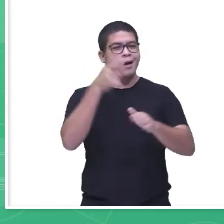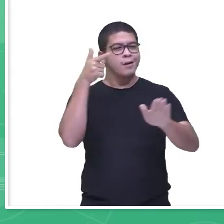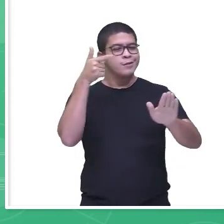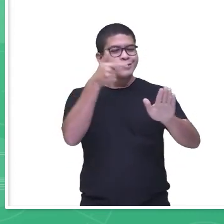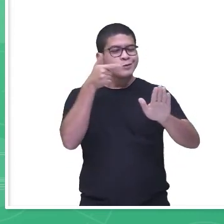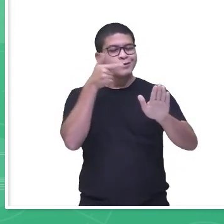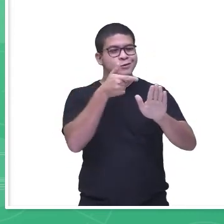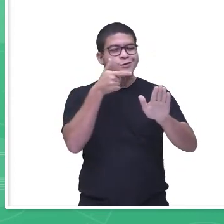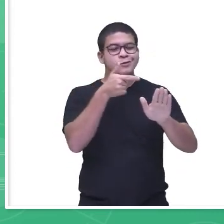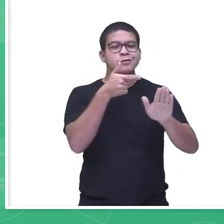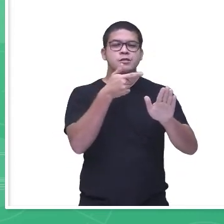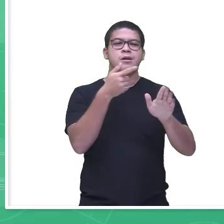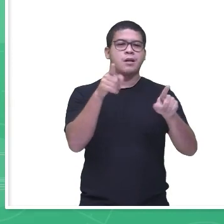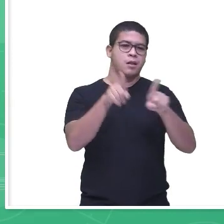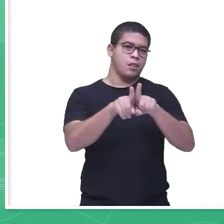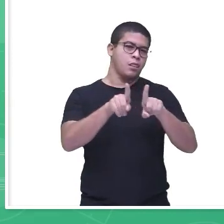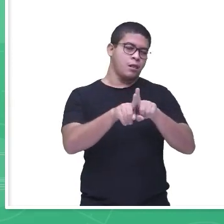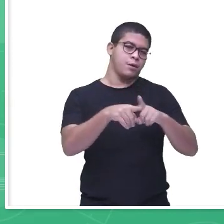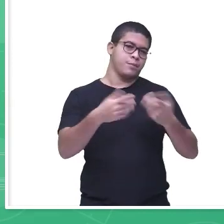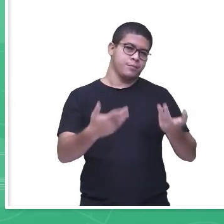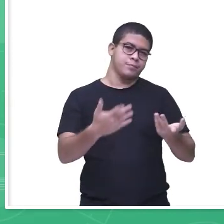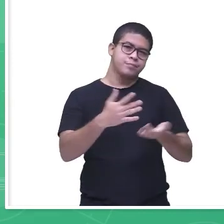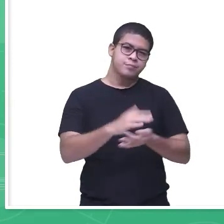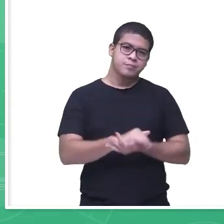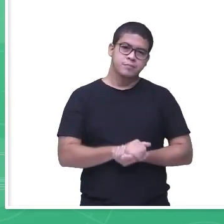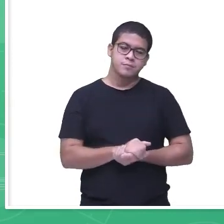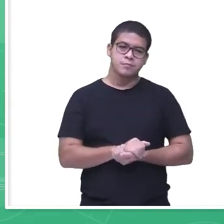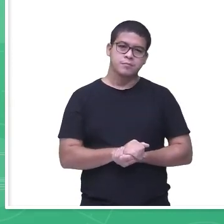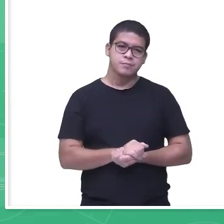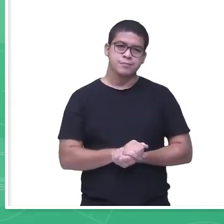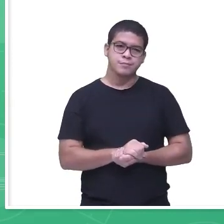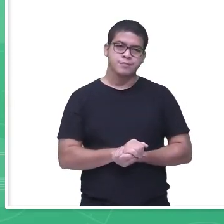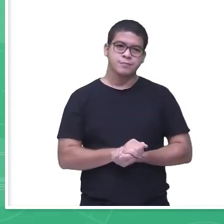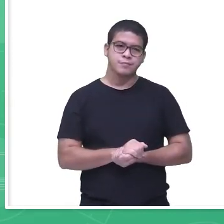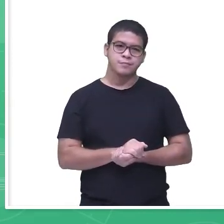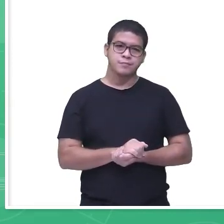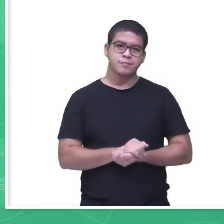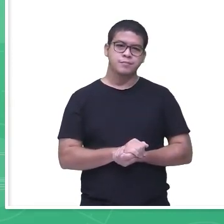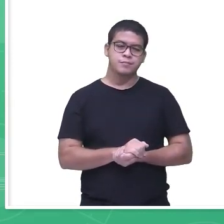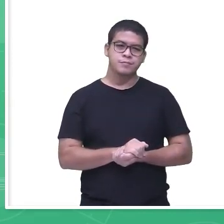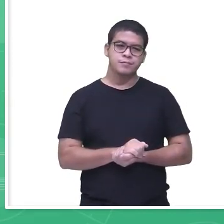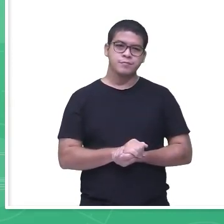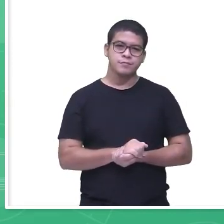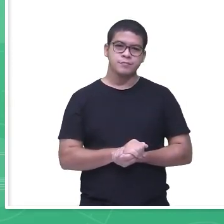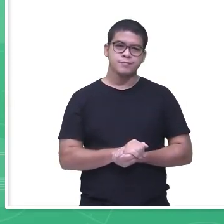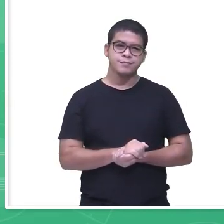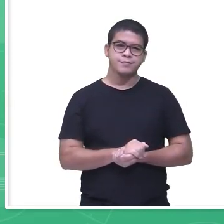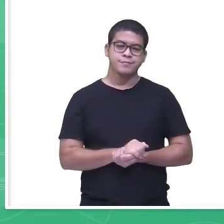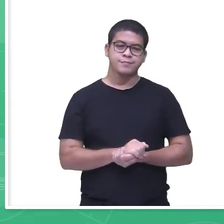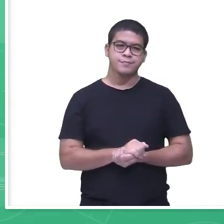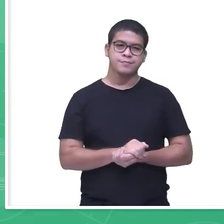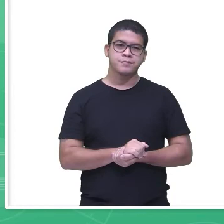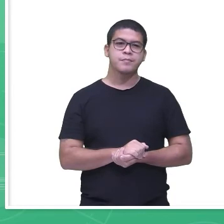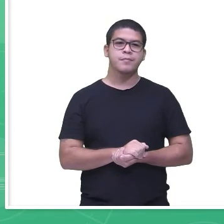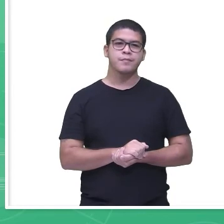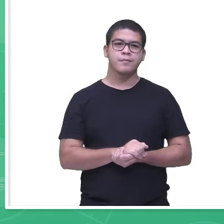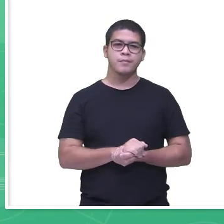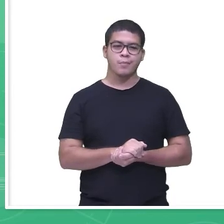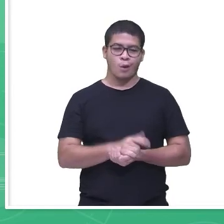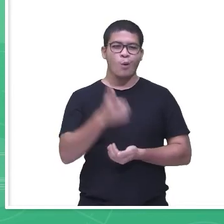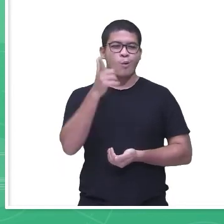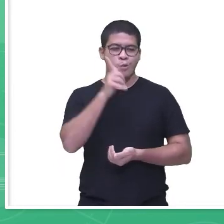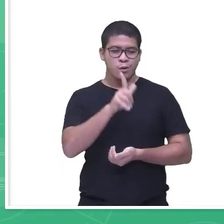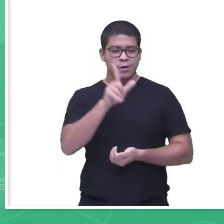pessoa questionar a sua própria pergunta e tentar achar essa resposta aí. Perfeito? Conseguiram chegar nessa